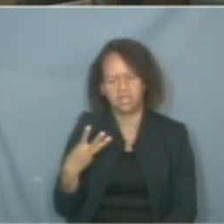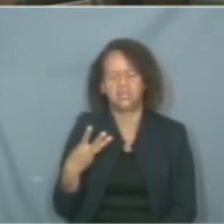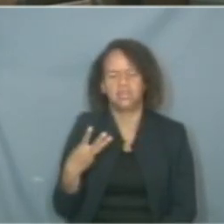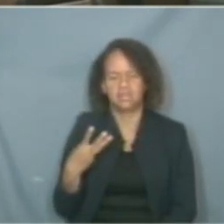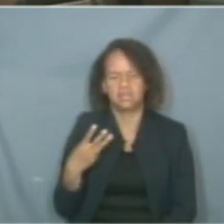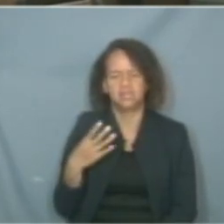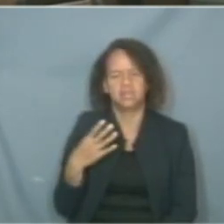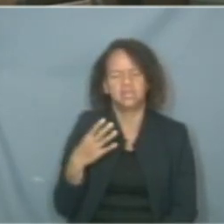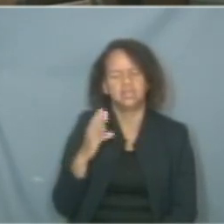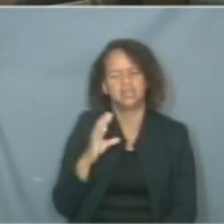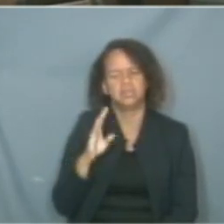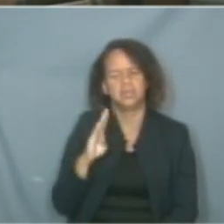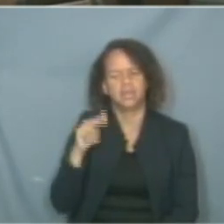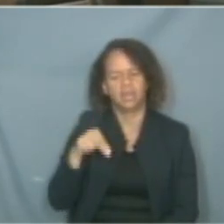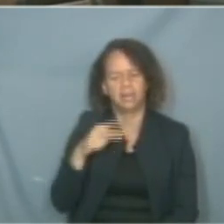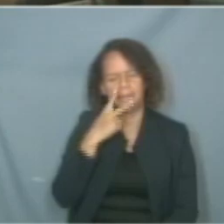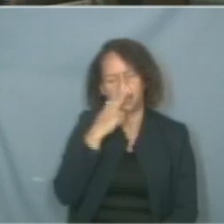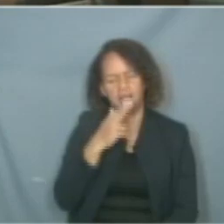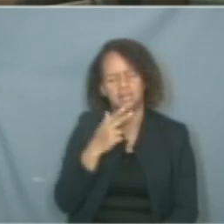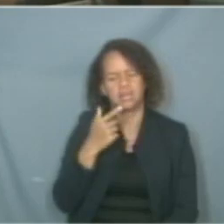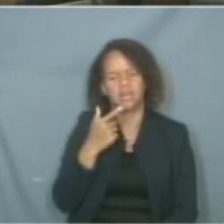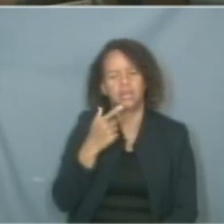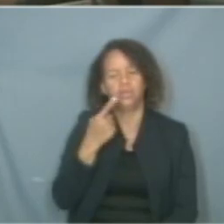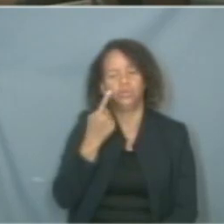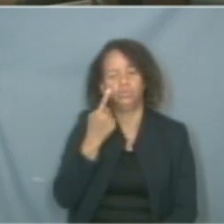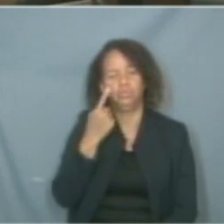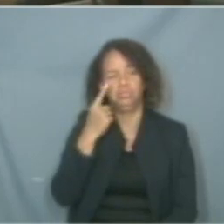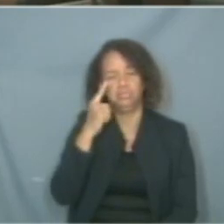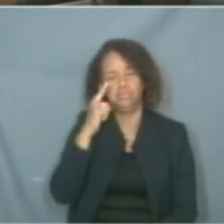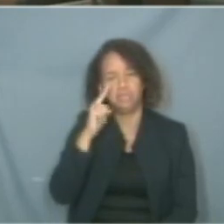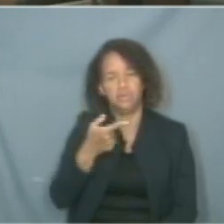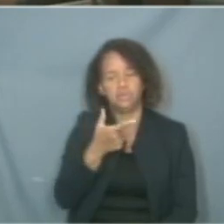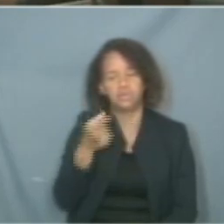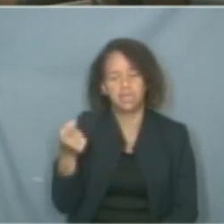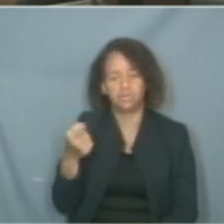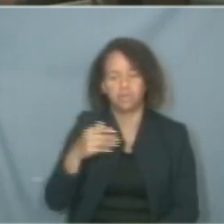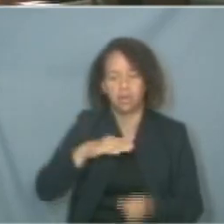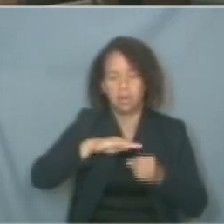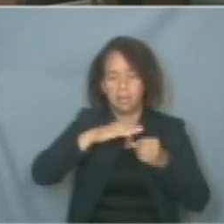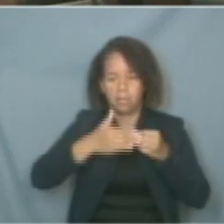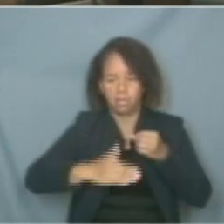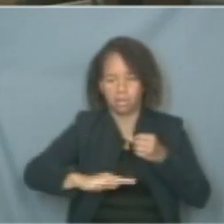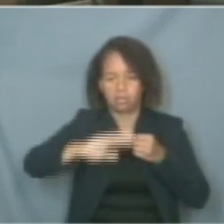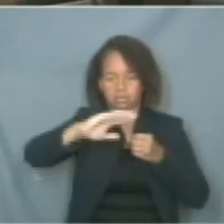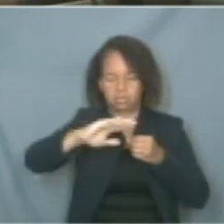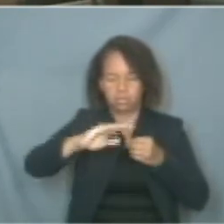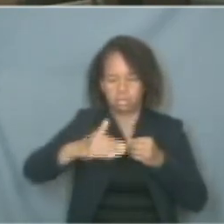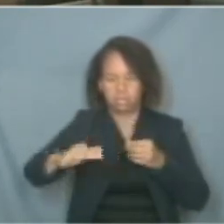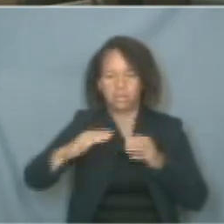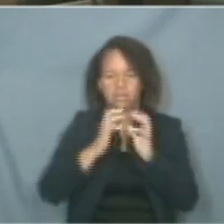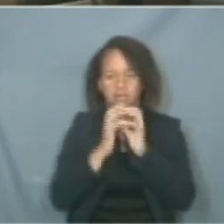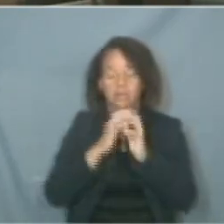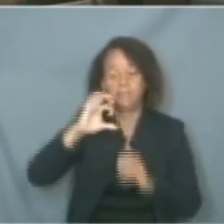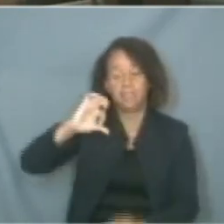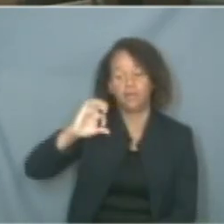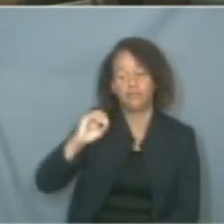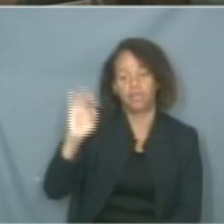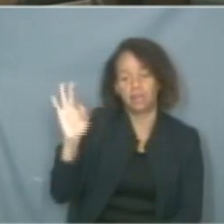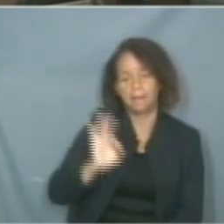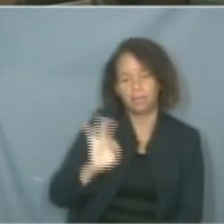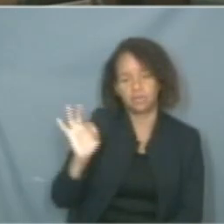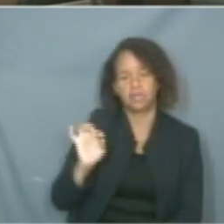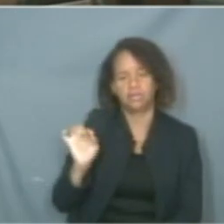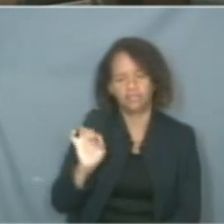na CBN, se não me engano, que de 1.200 buracos que tinham sido identificados no Recife, 90% tinha